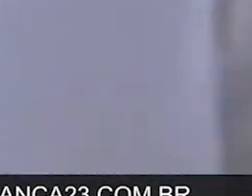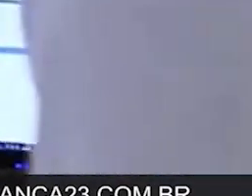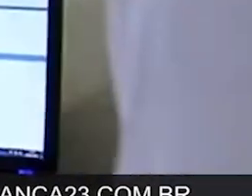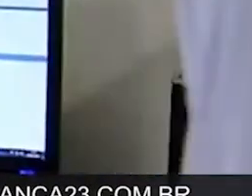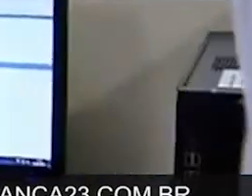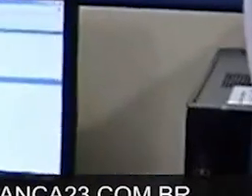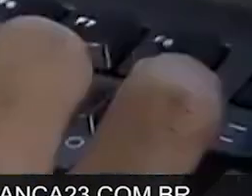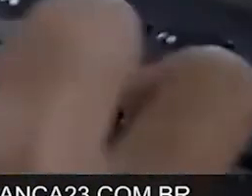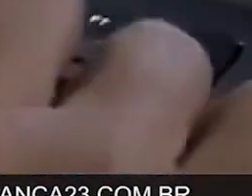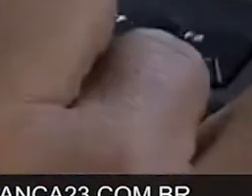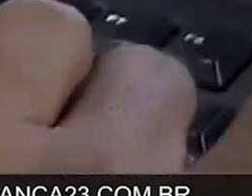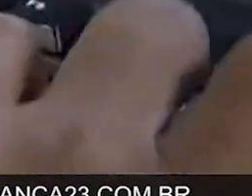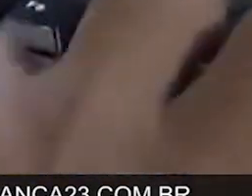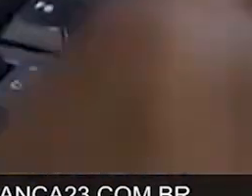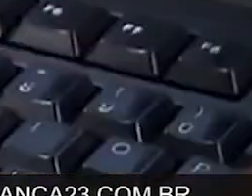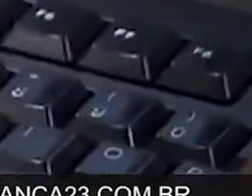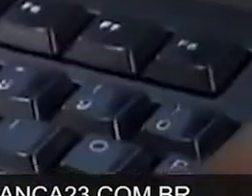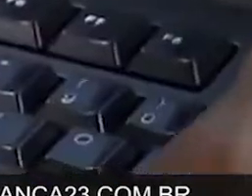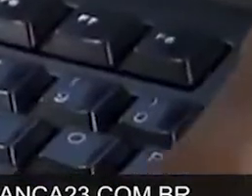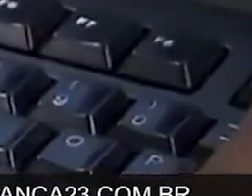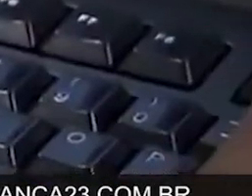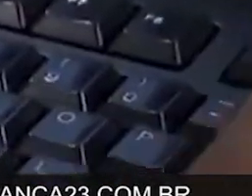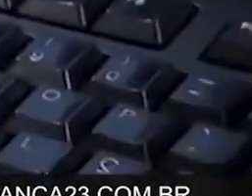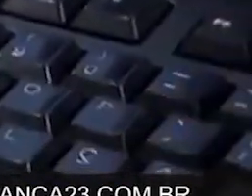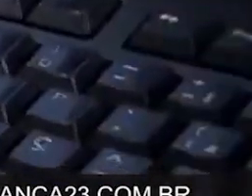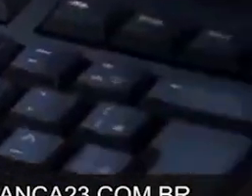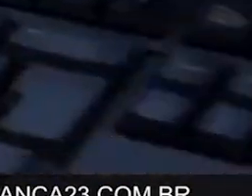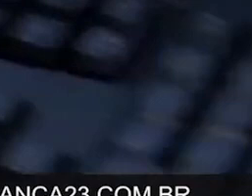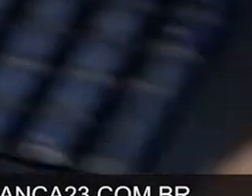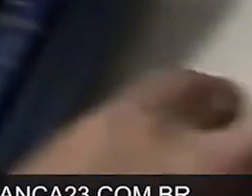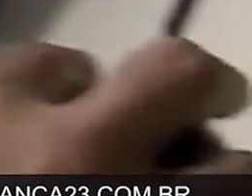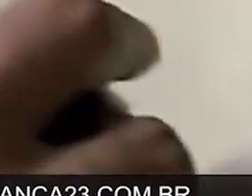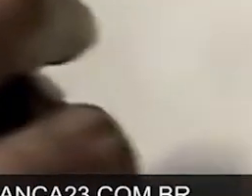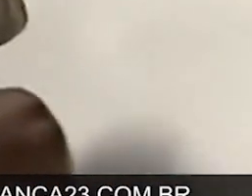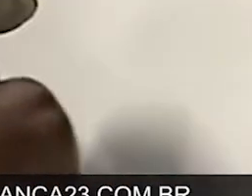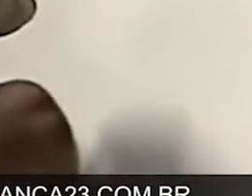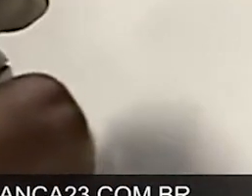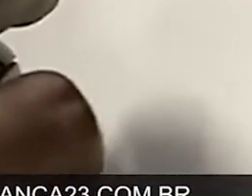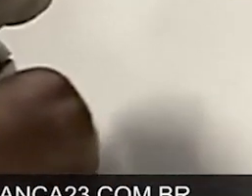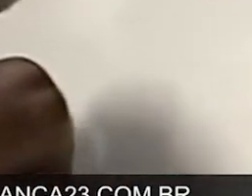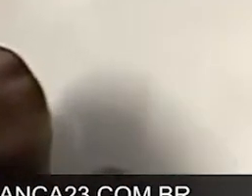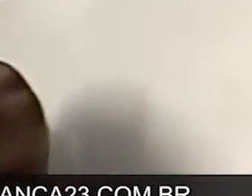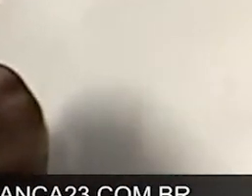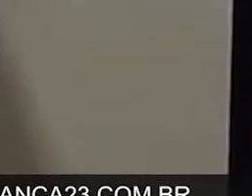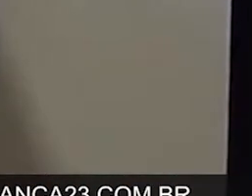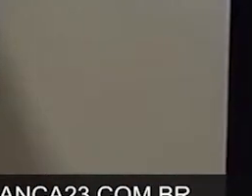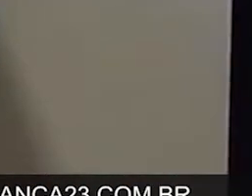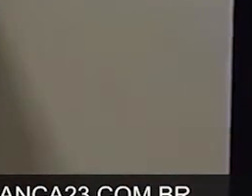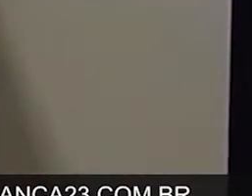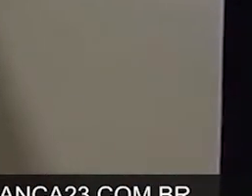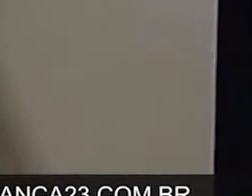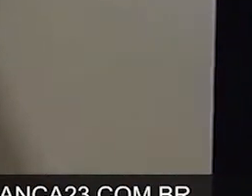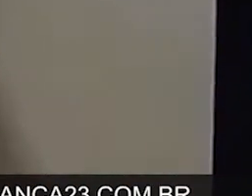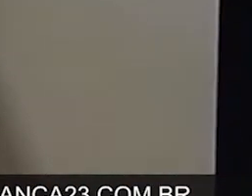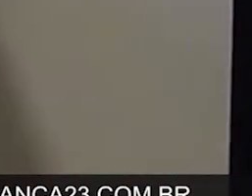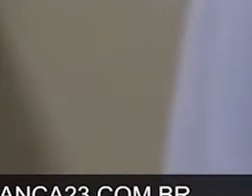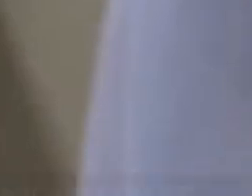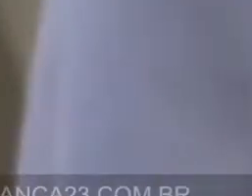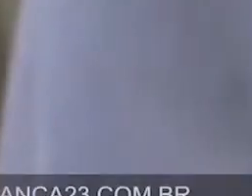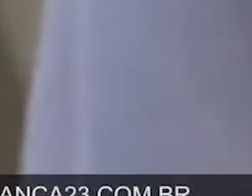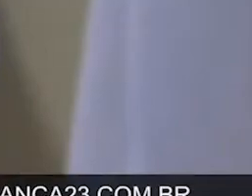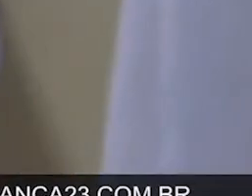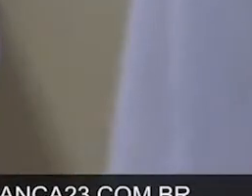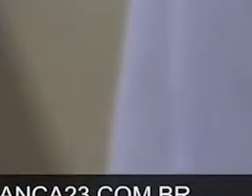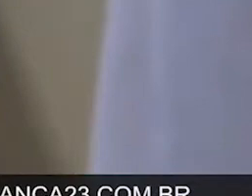que declarar o imposto de renda. Para a gente entender um pouquinho mais sobre essa, as regras, né, que foram divulgadas, tem